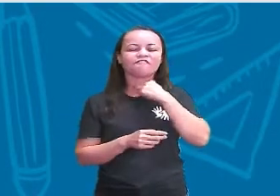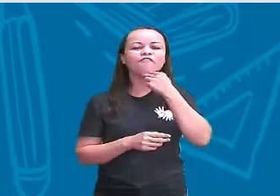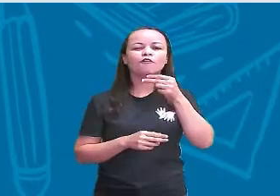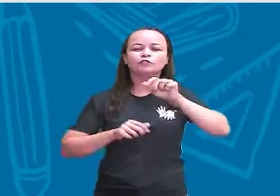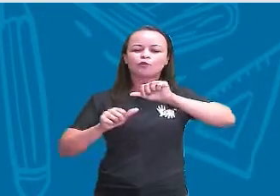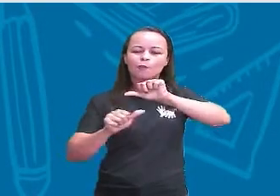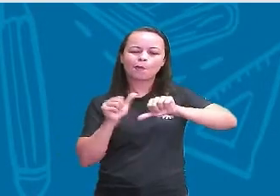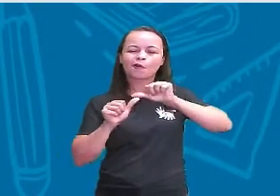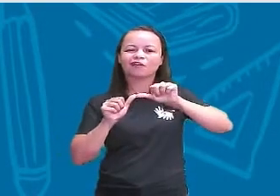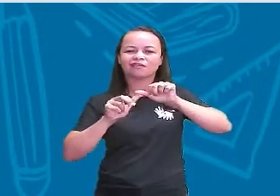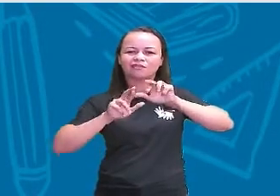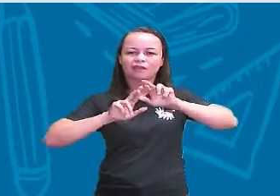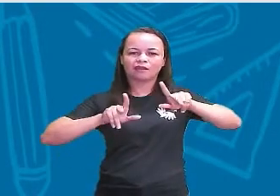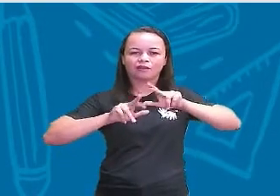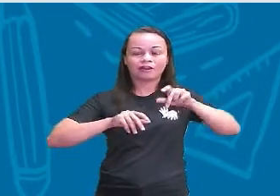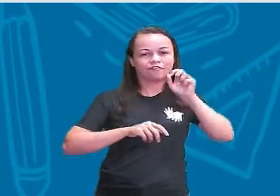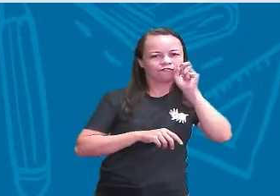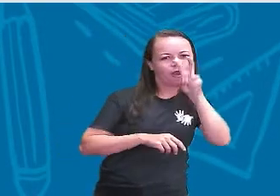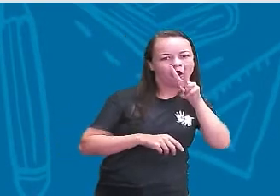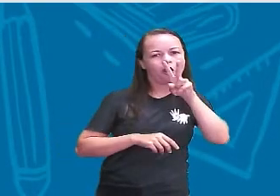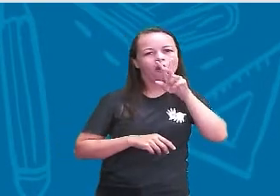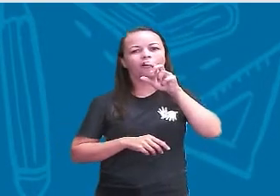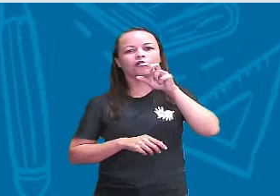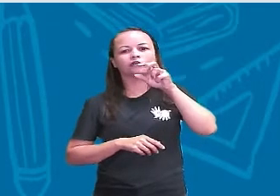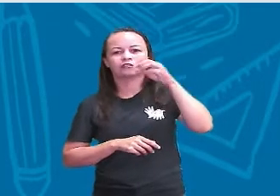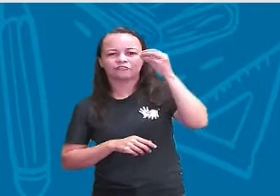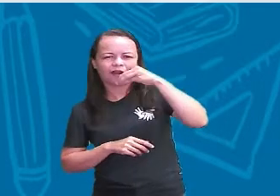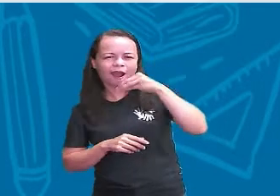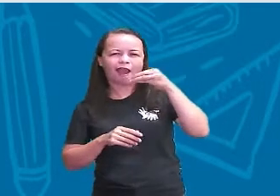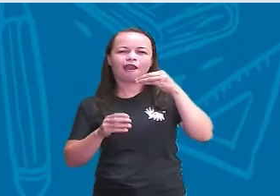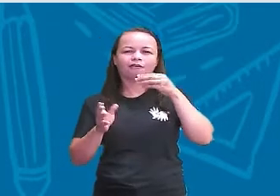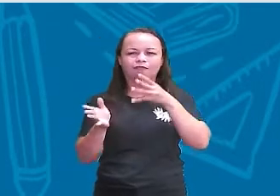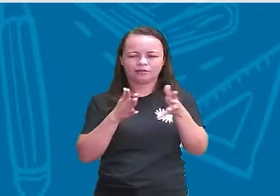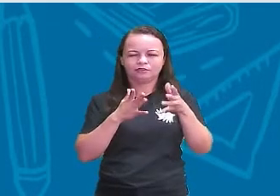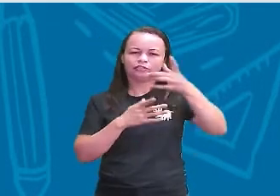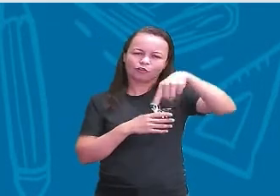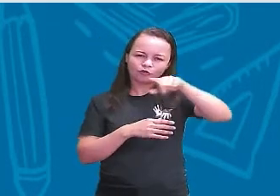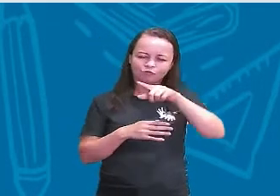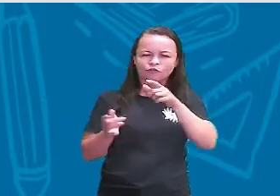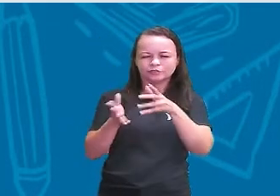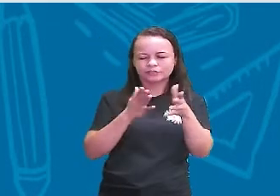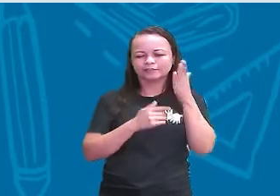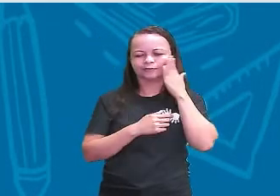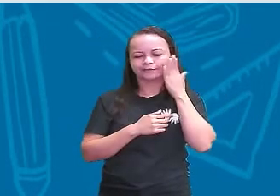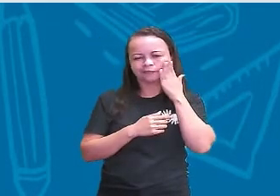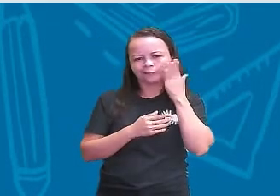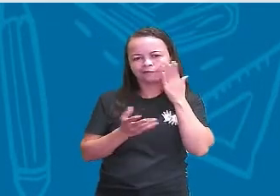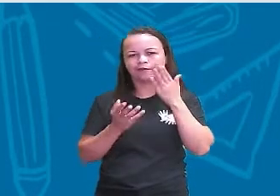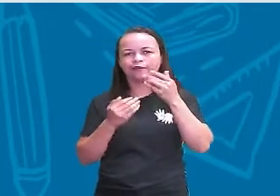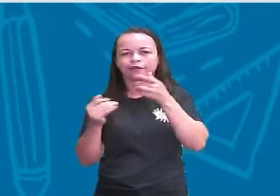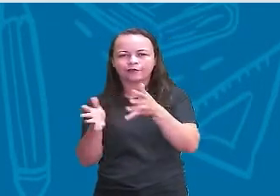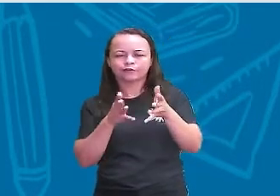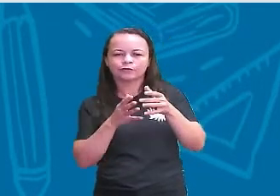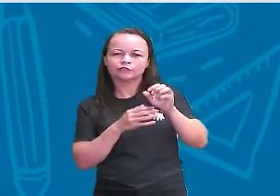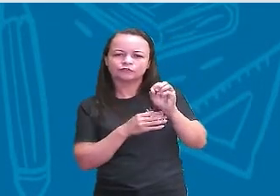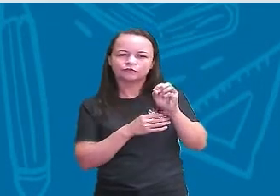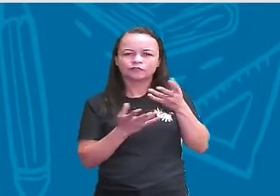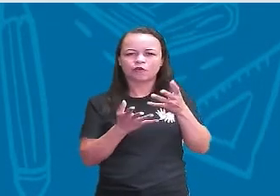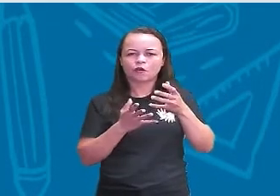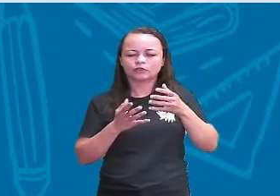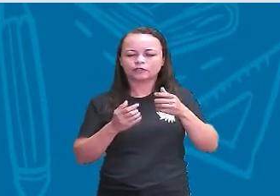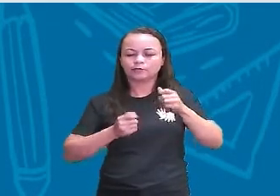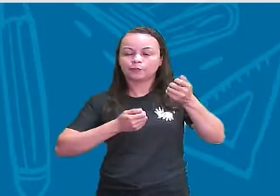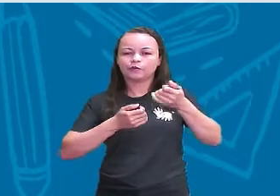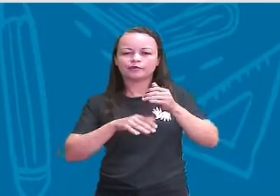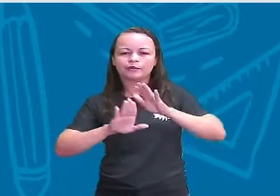e através da intensidade que eu estou colocando aqui, vocês escutaram o som aí mais fraco ou mais forte,